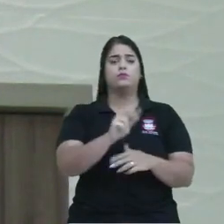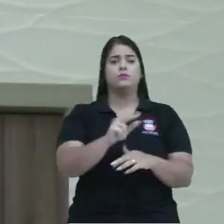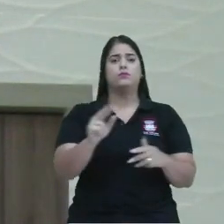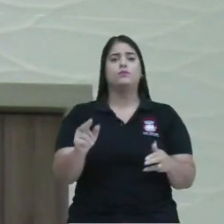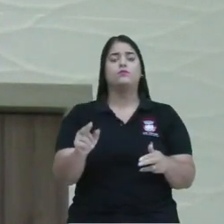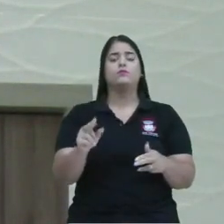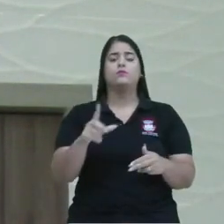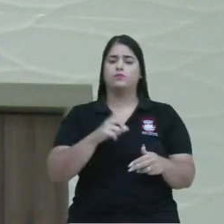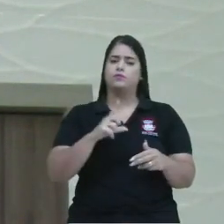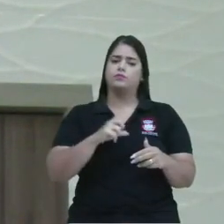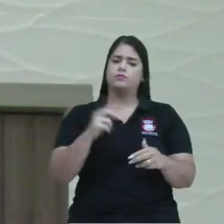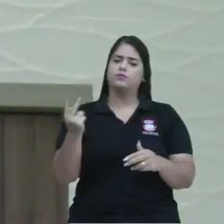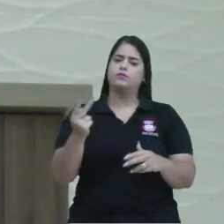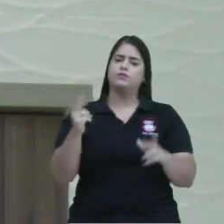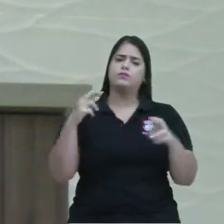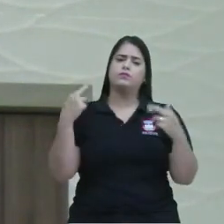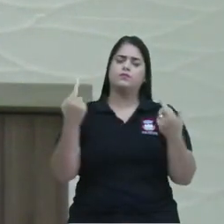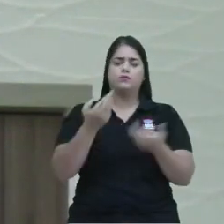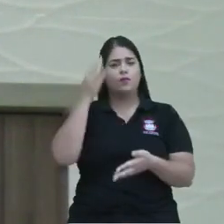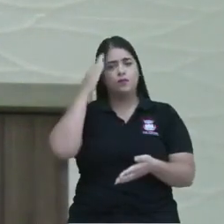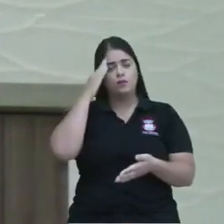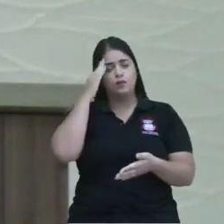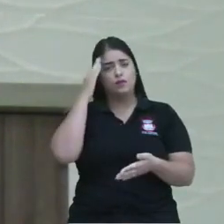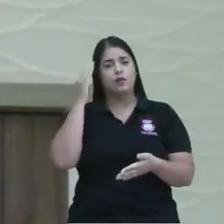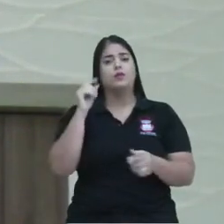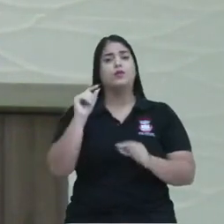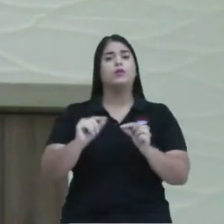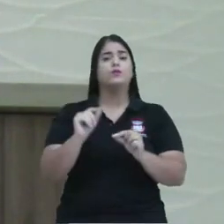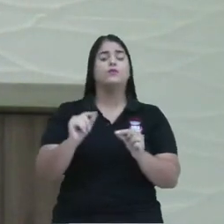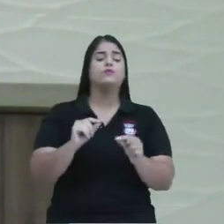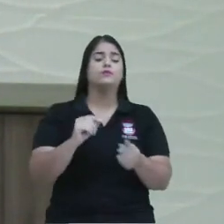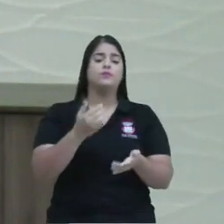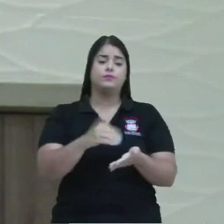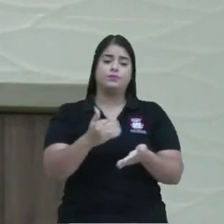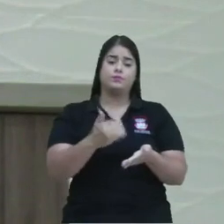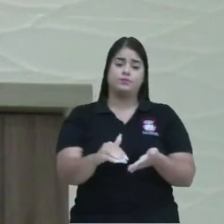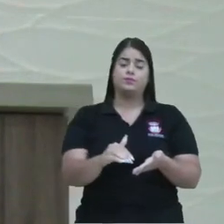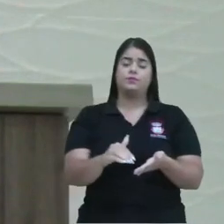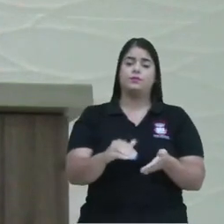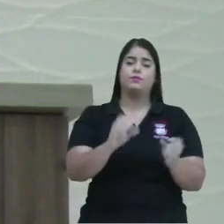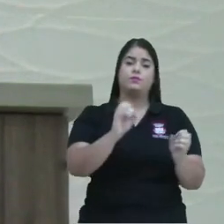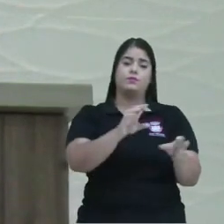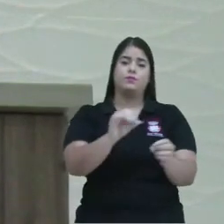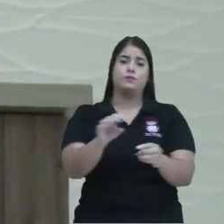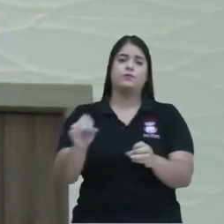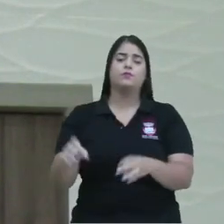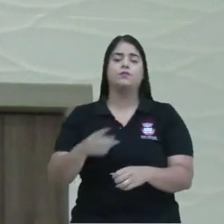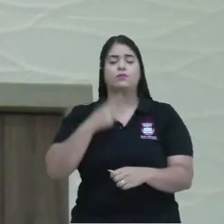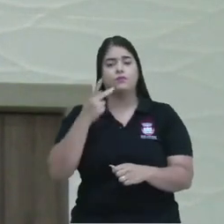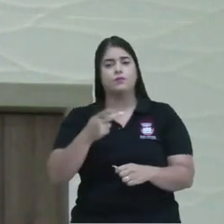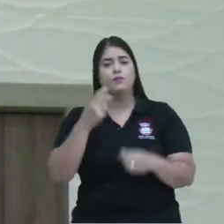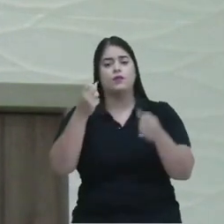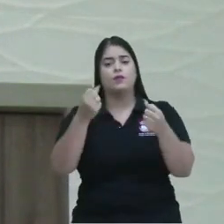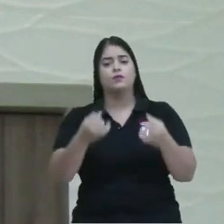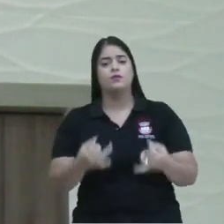2 reuniões, entendi o que a Secretaria de Educação falou, o que o pessoal do